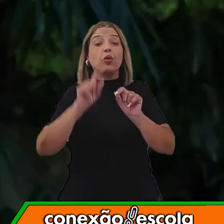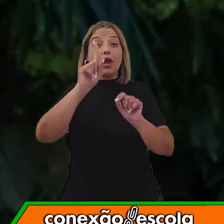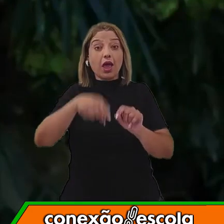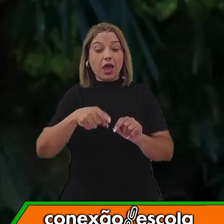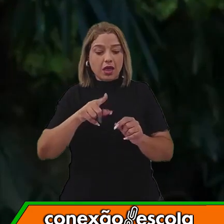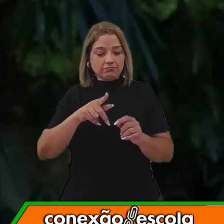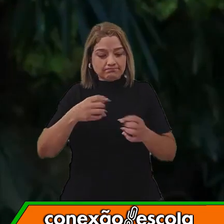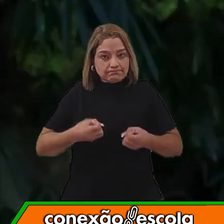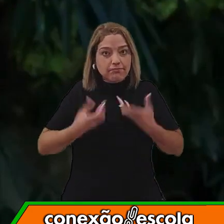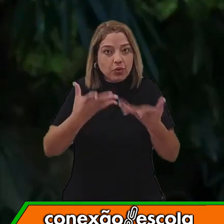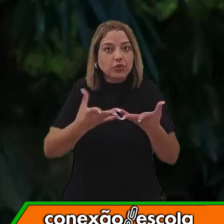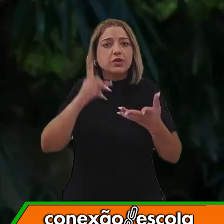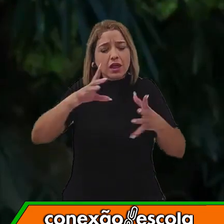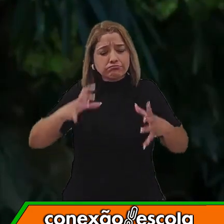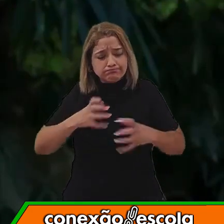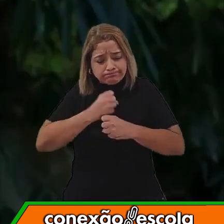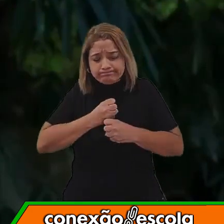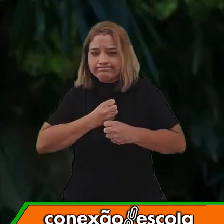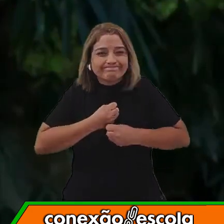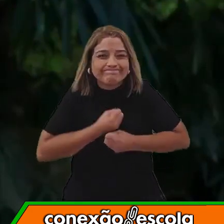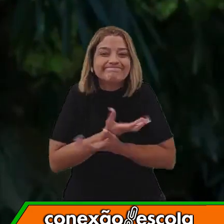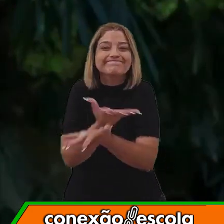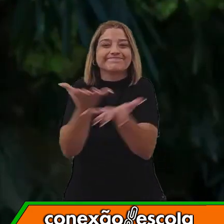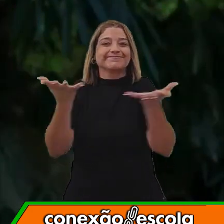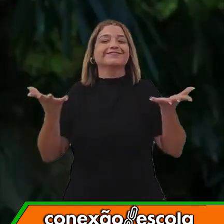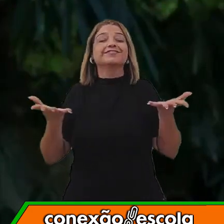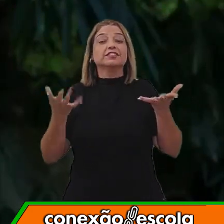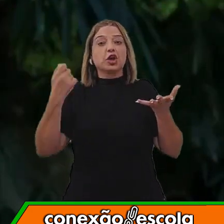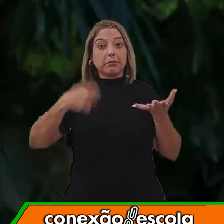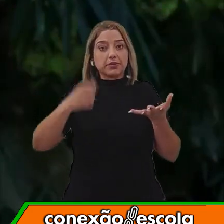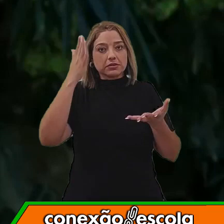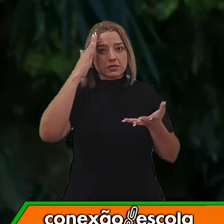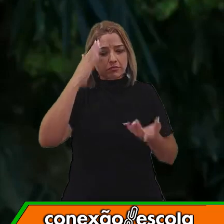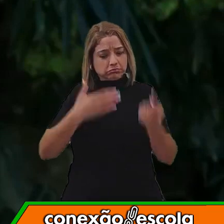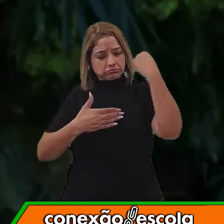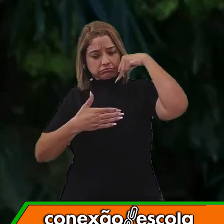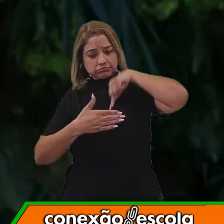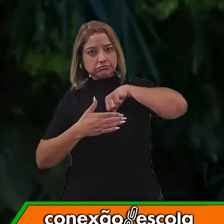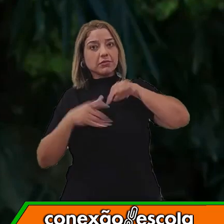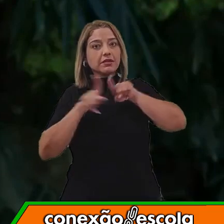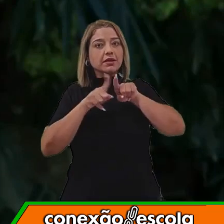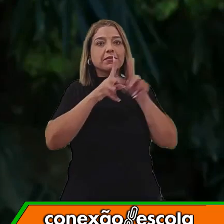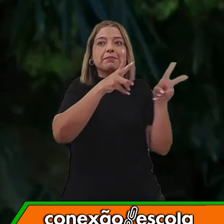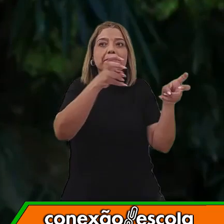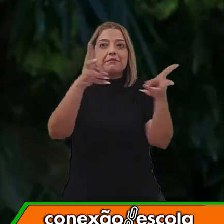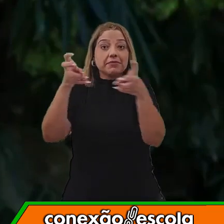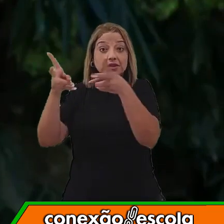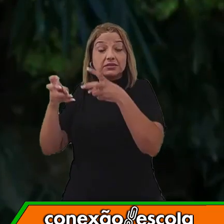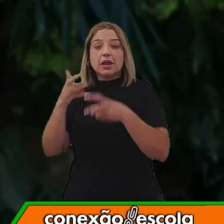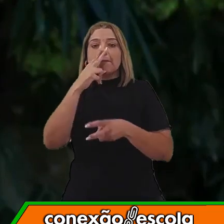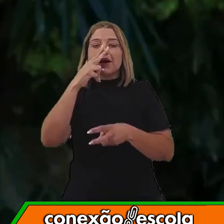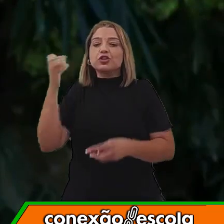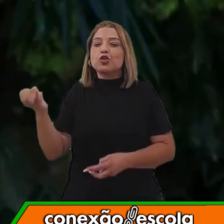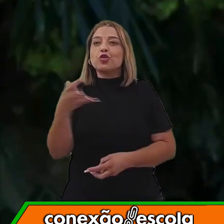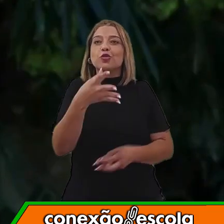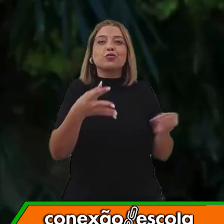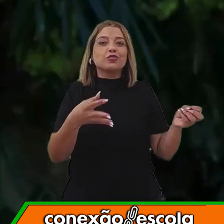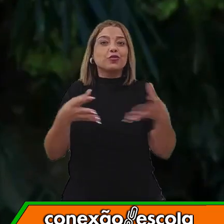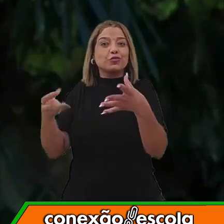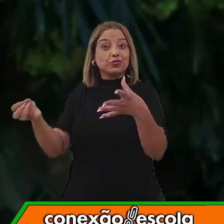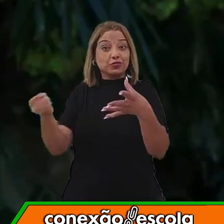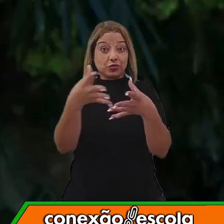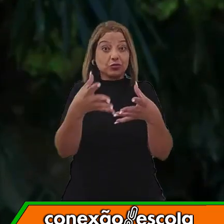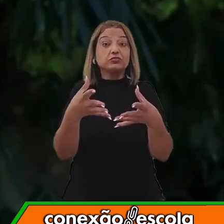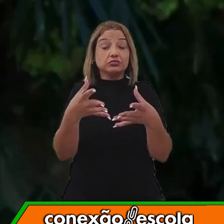resiste à dureza do mundo. E ela nos permite olhar para dentro e para fora de nós, como se fosse a primeira vez. E é